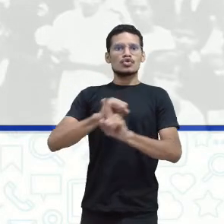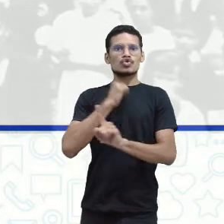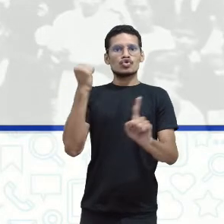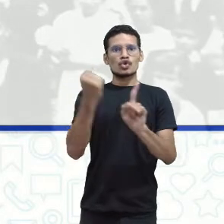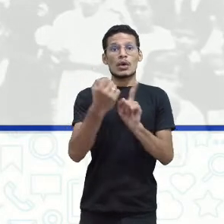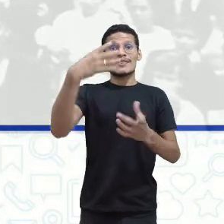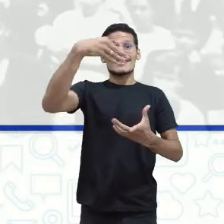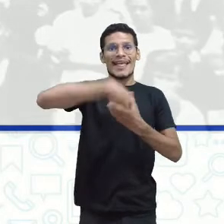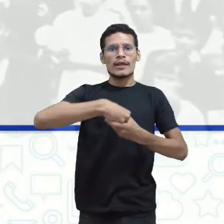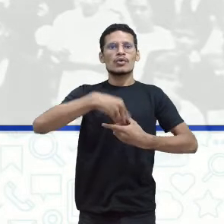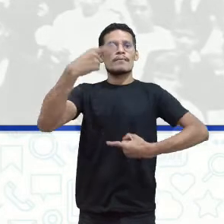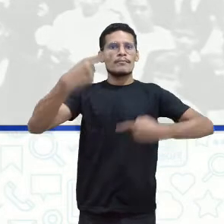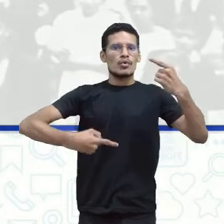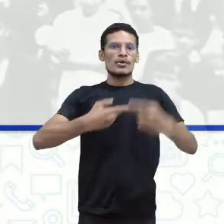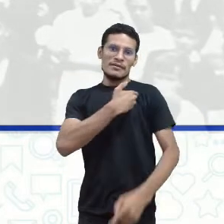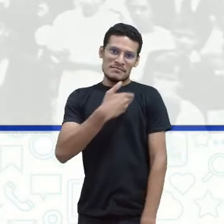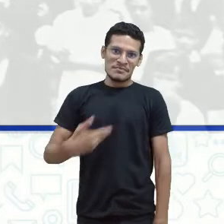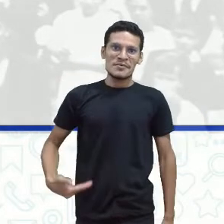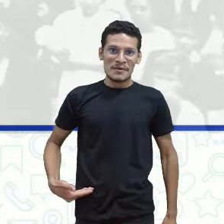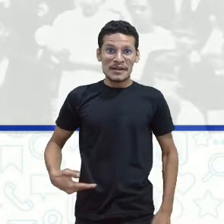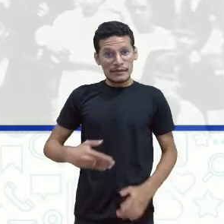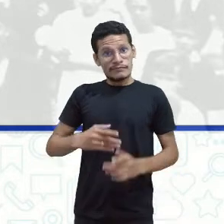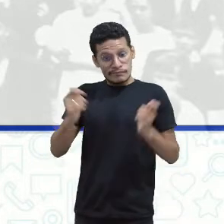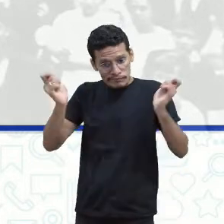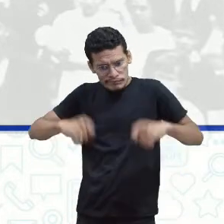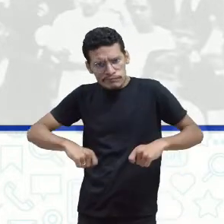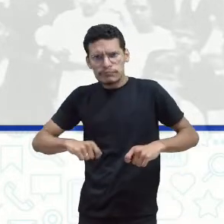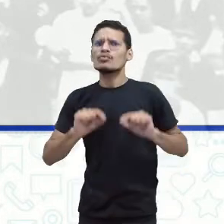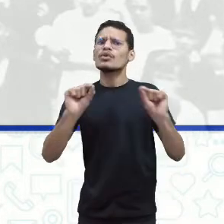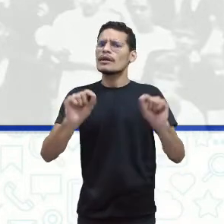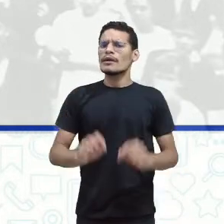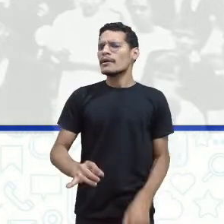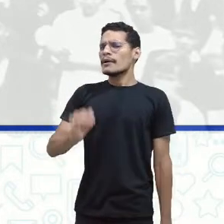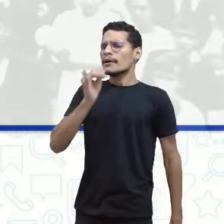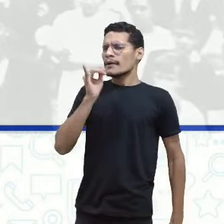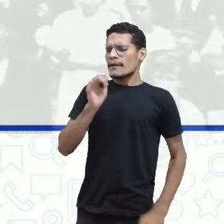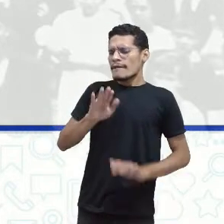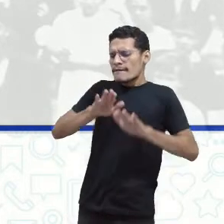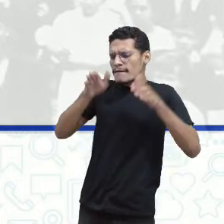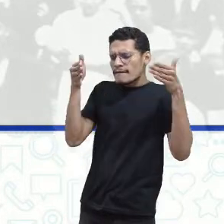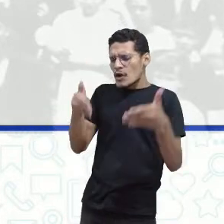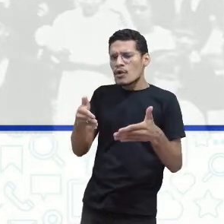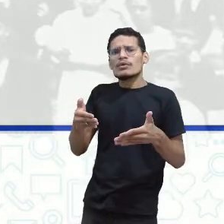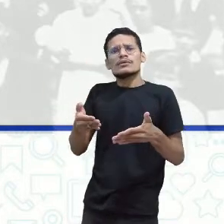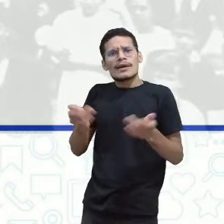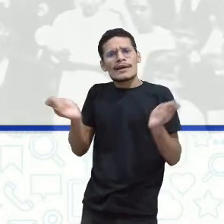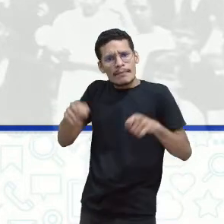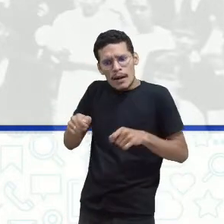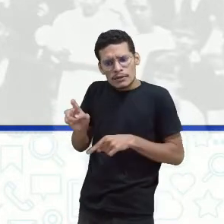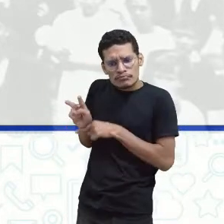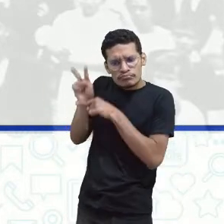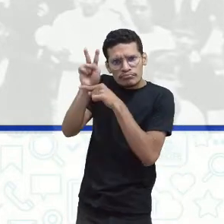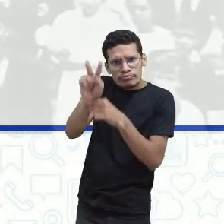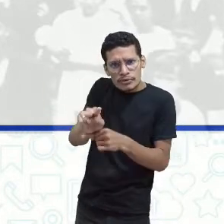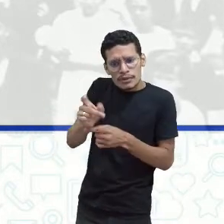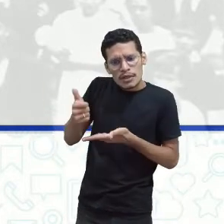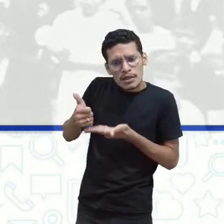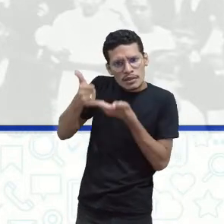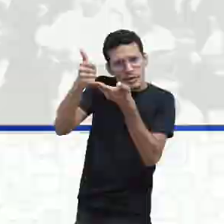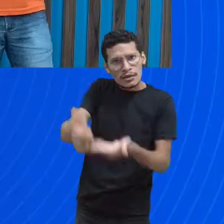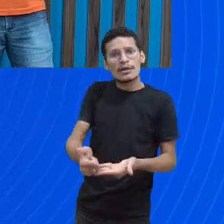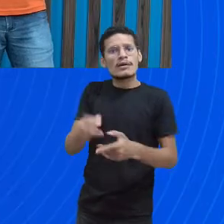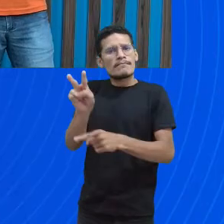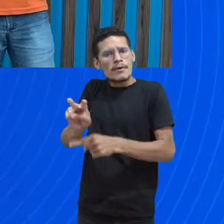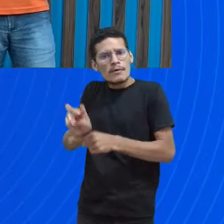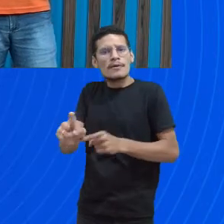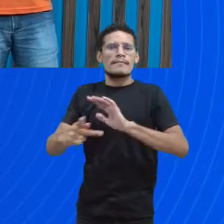em políticas públicas, que, de algum modo, visam beneficiar, proteger a nossa população. Então, como eu coloquei